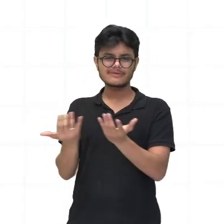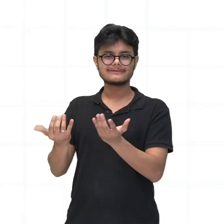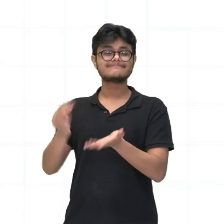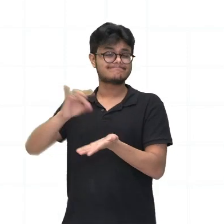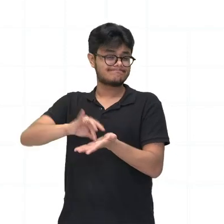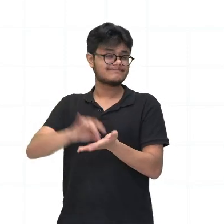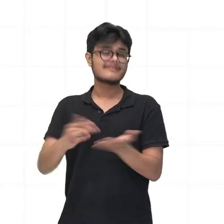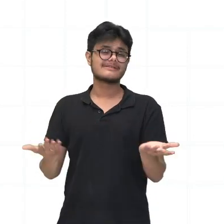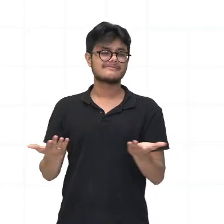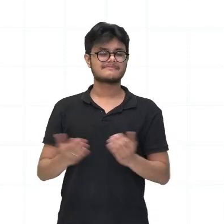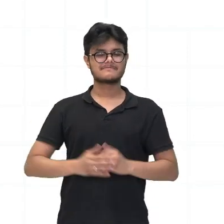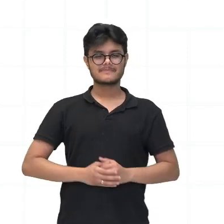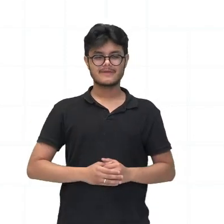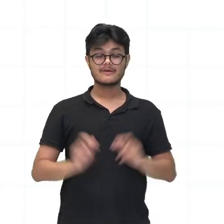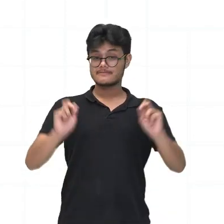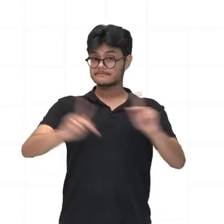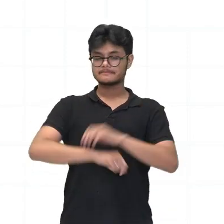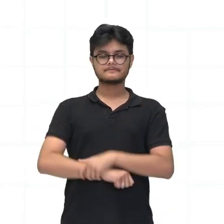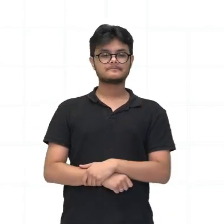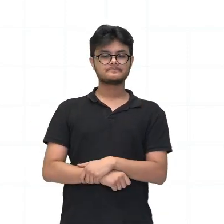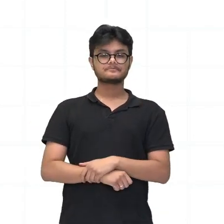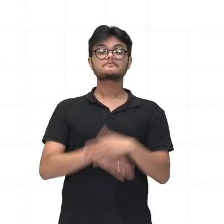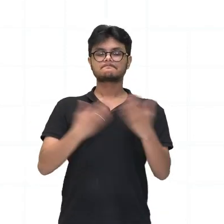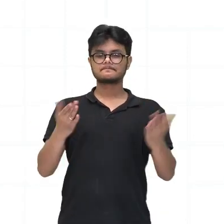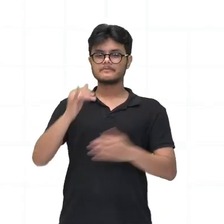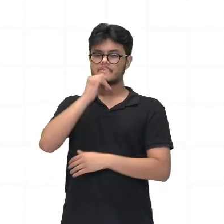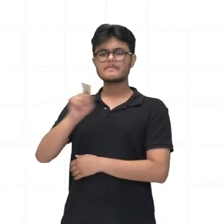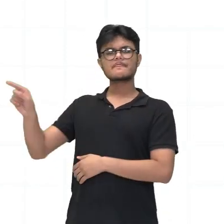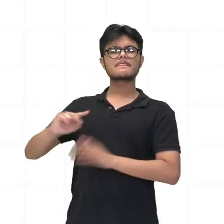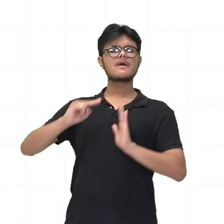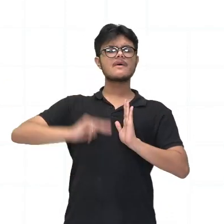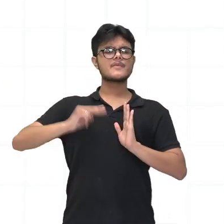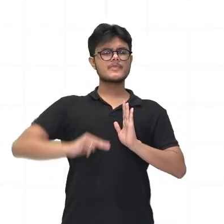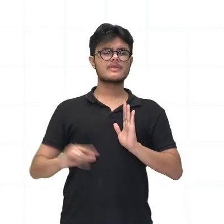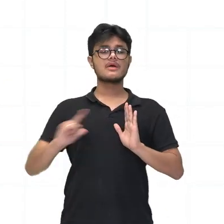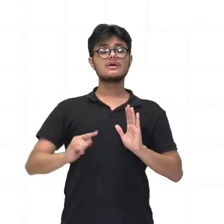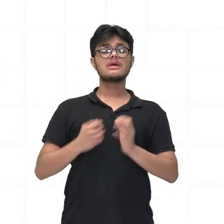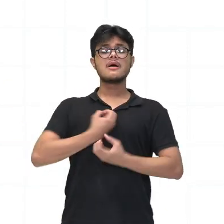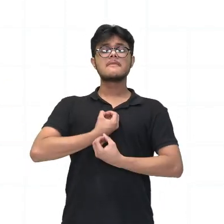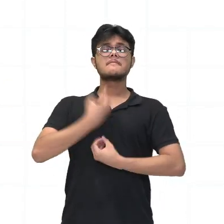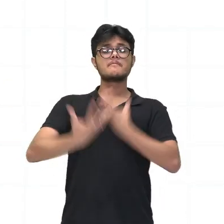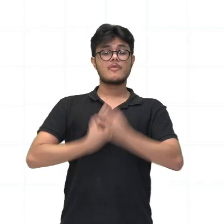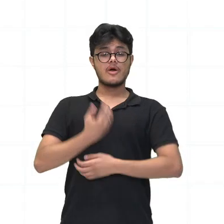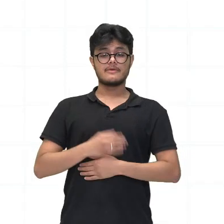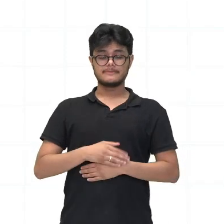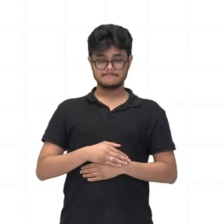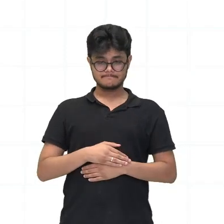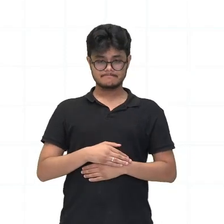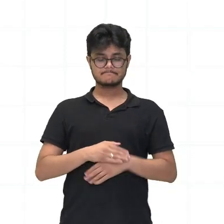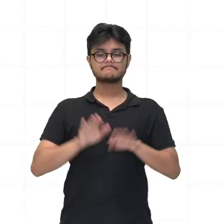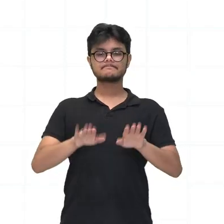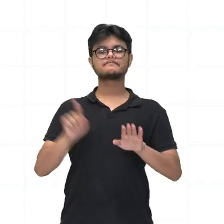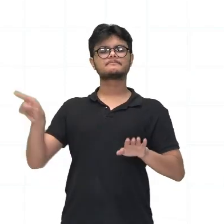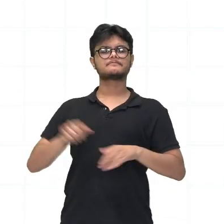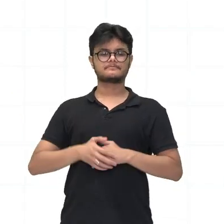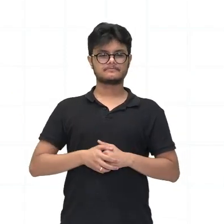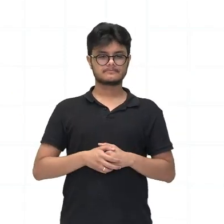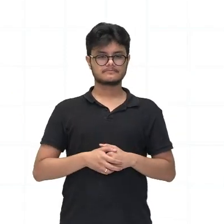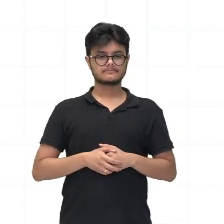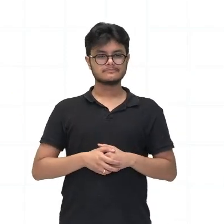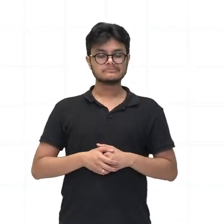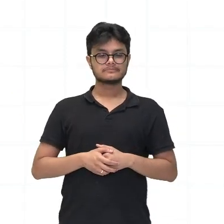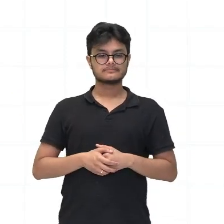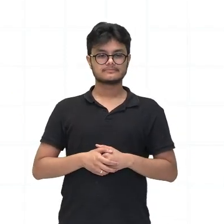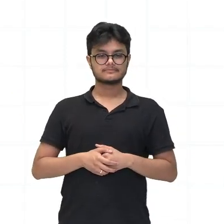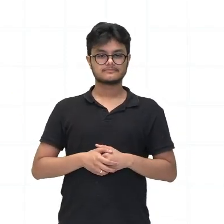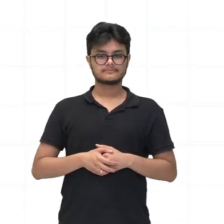bailando, dançando, ok? Seguindo com a leitura do nosso poema, vamos lá então. Avançando,